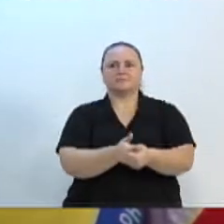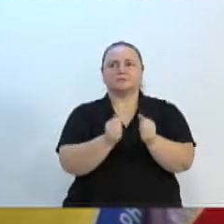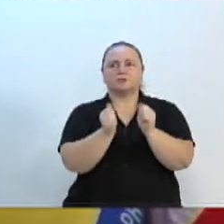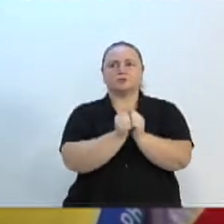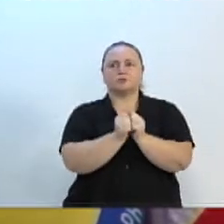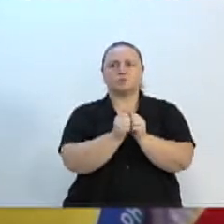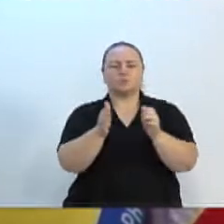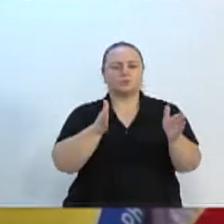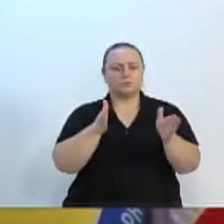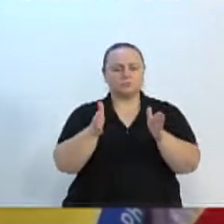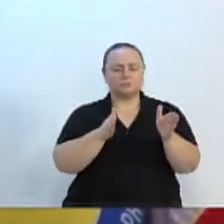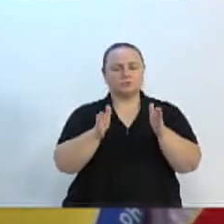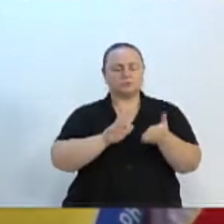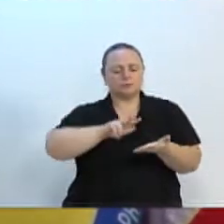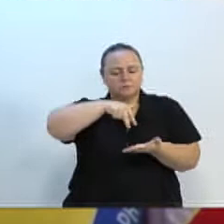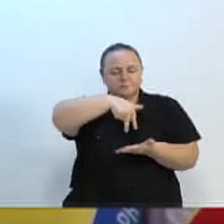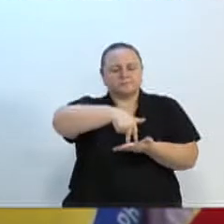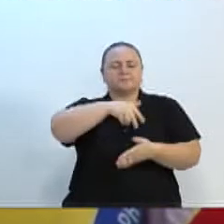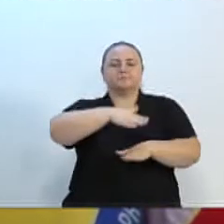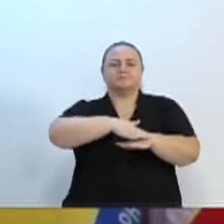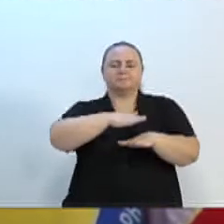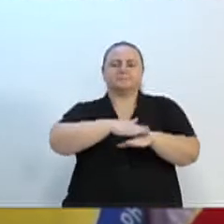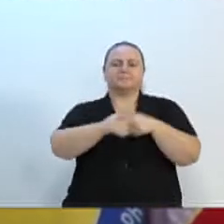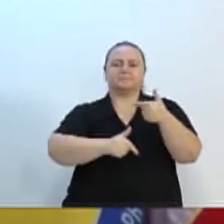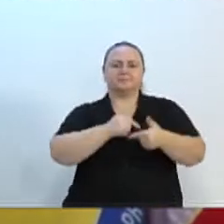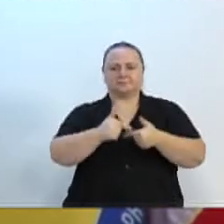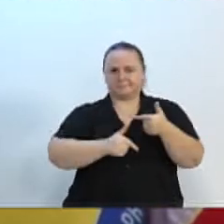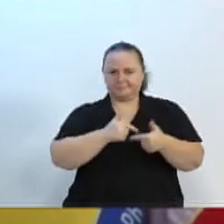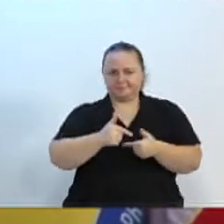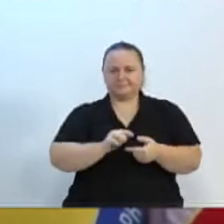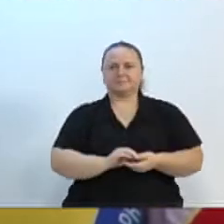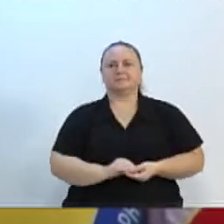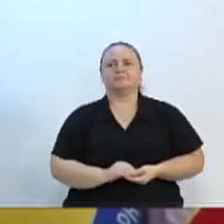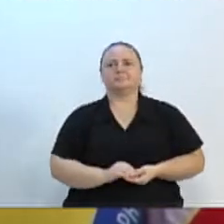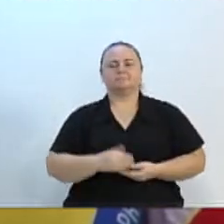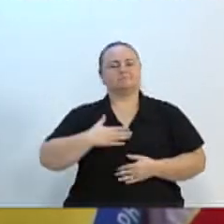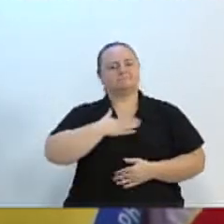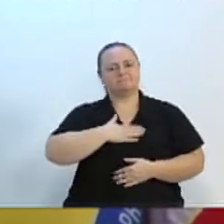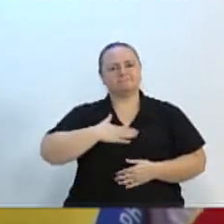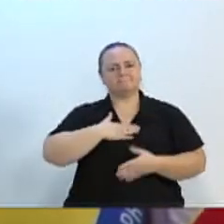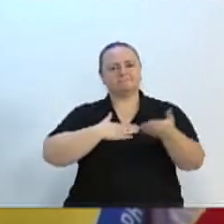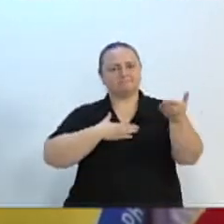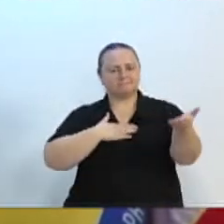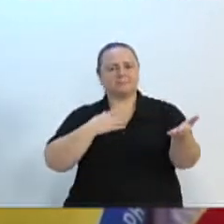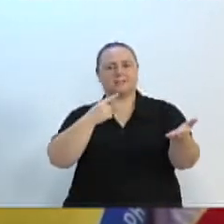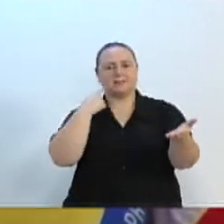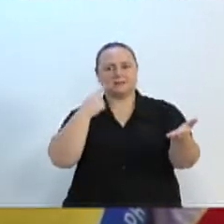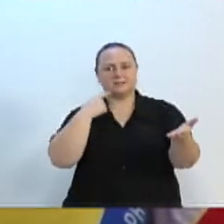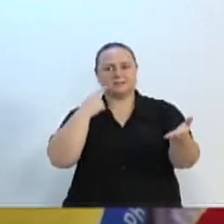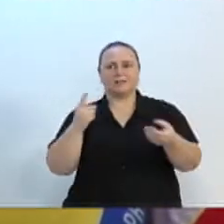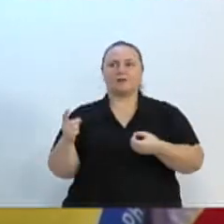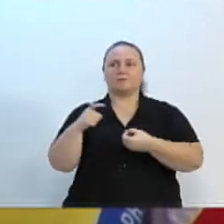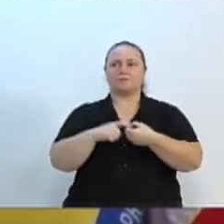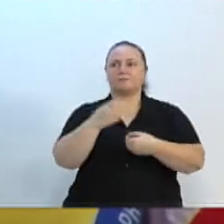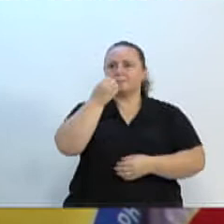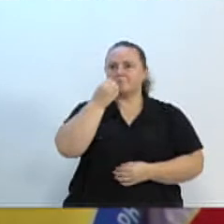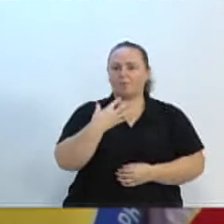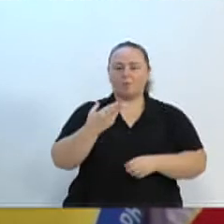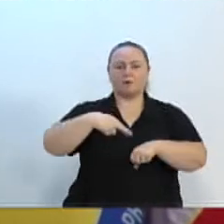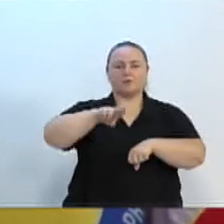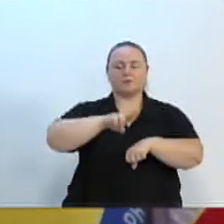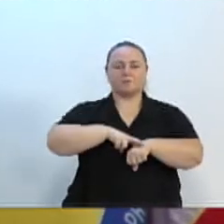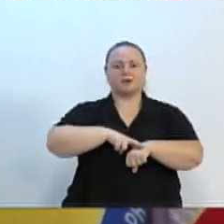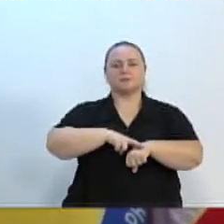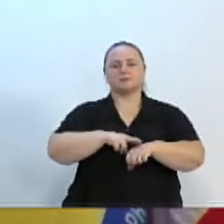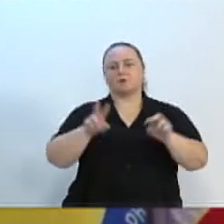mandato, a nossa fala, acompanham a realização dos nossos trabalhos. Primeiro, saudar o presidente Marcelo Lanzarin, desejar um ótimo retorno aqui, recuperação em